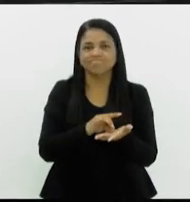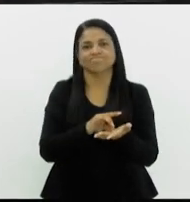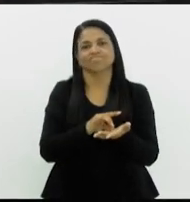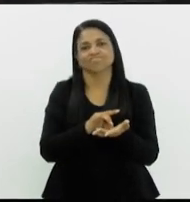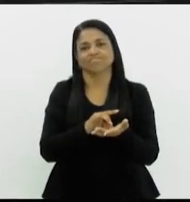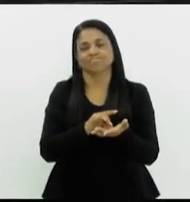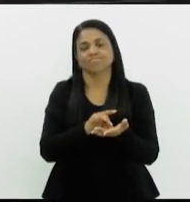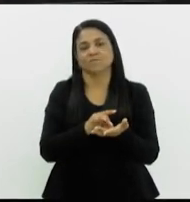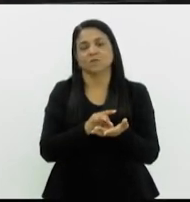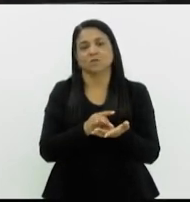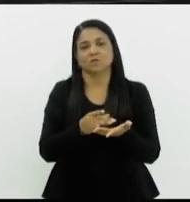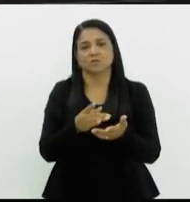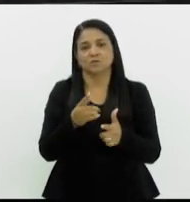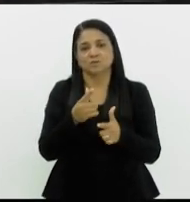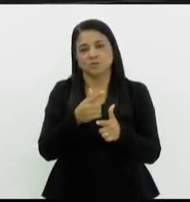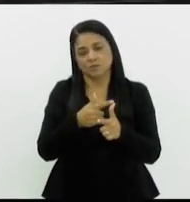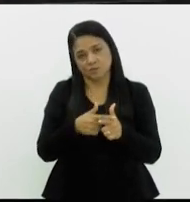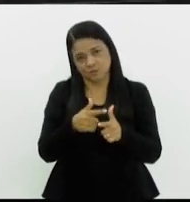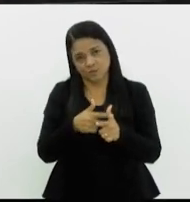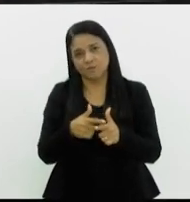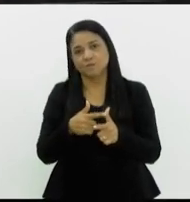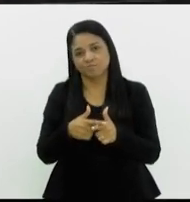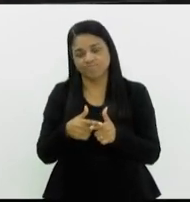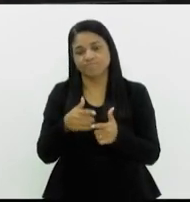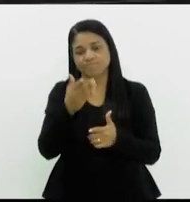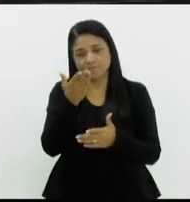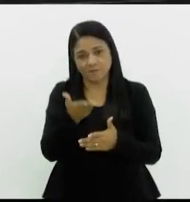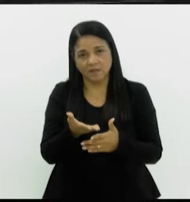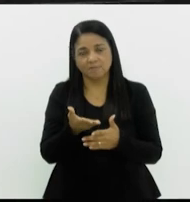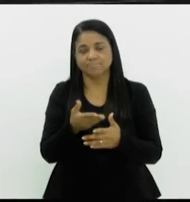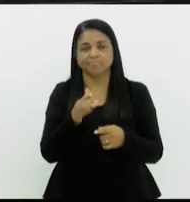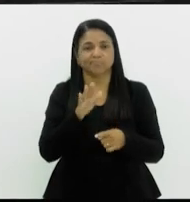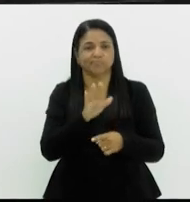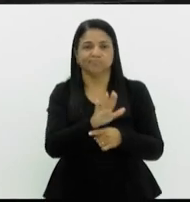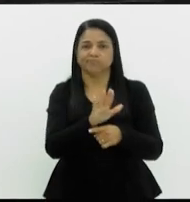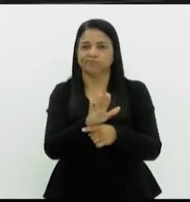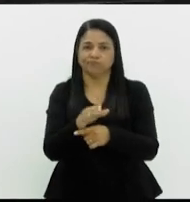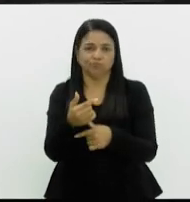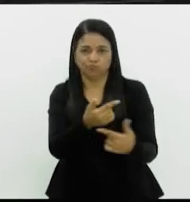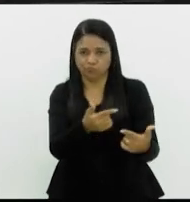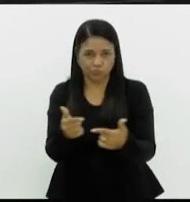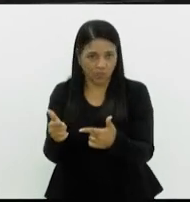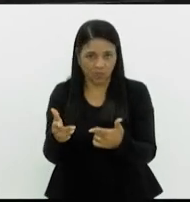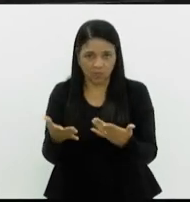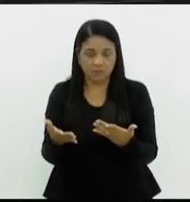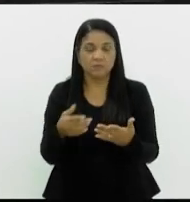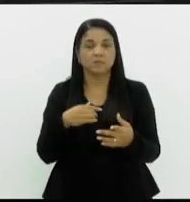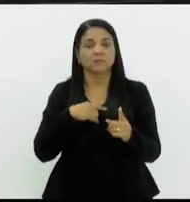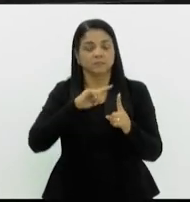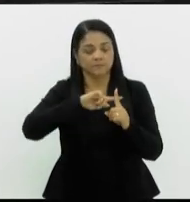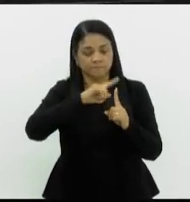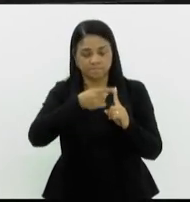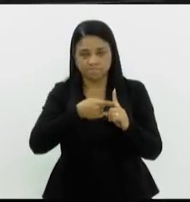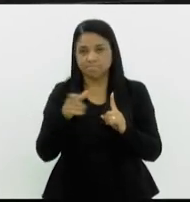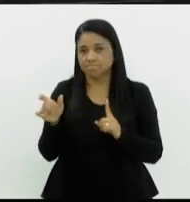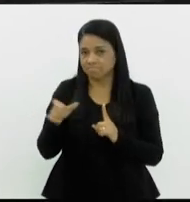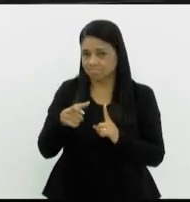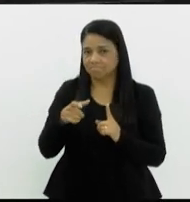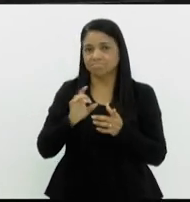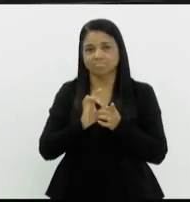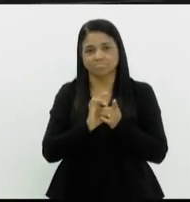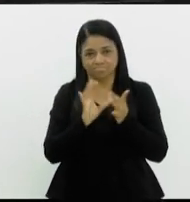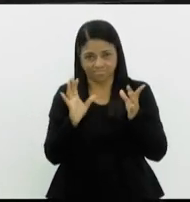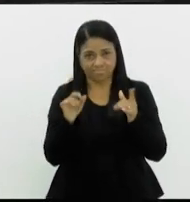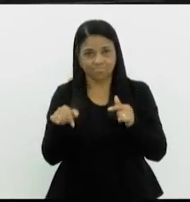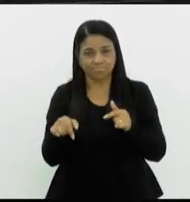de uma situação onde ela está completamente desguarnecida. Então, um passe livre para gestante de baixa renda